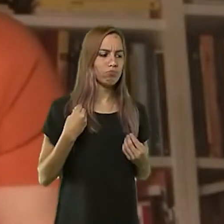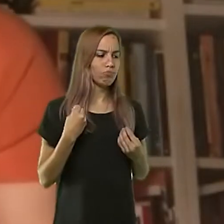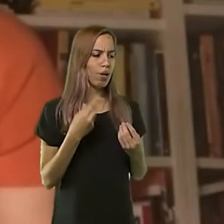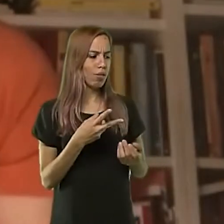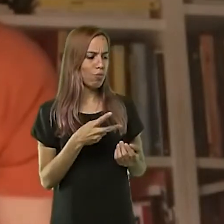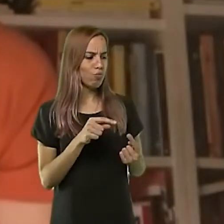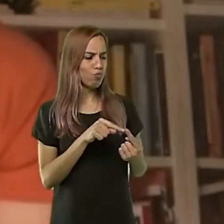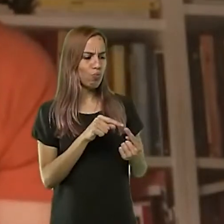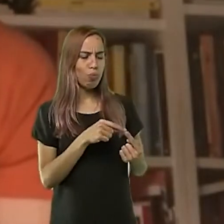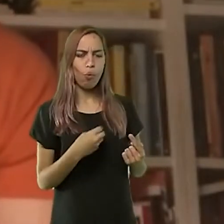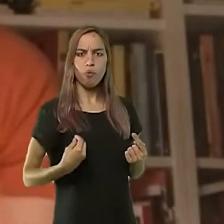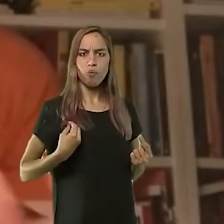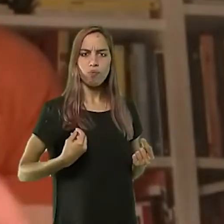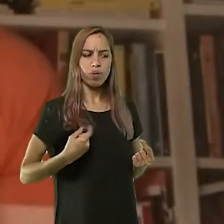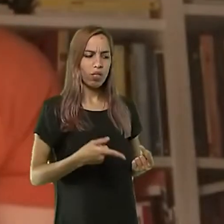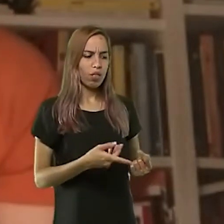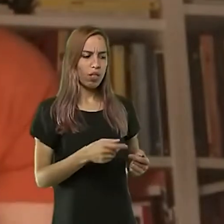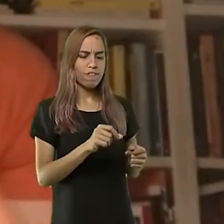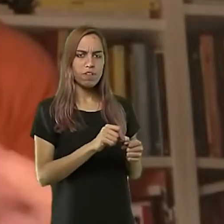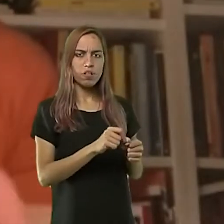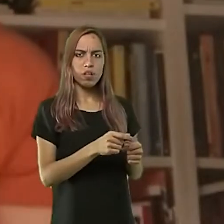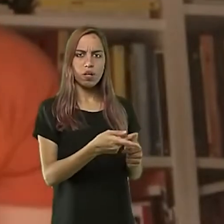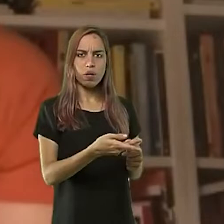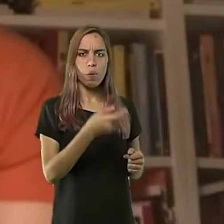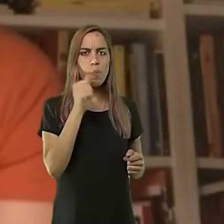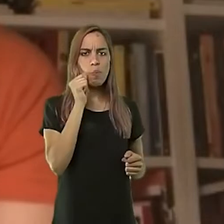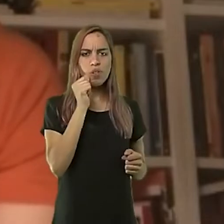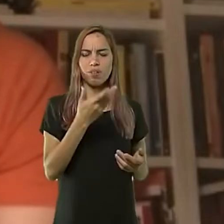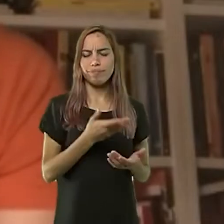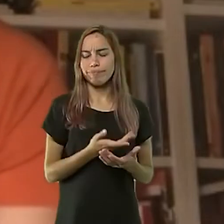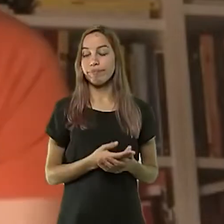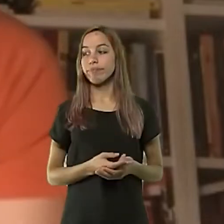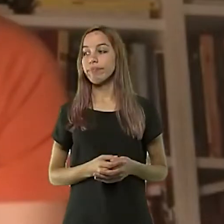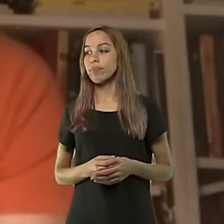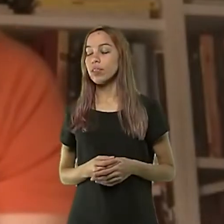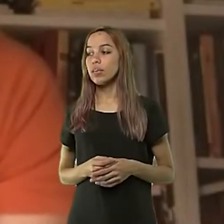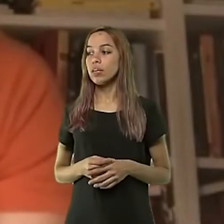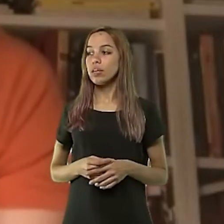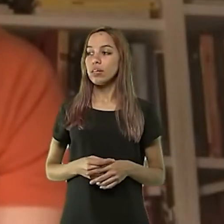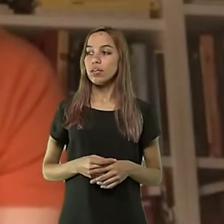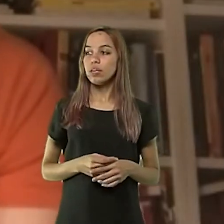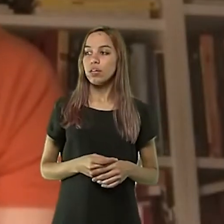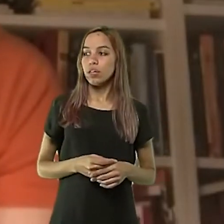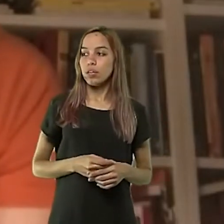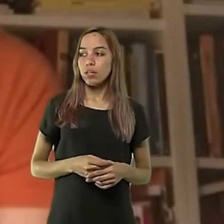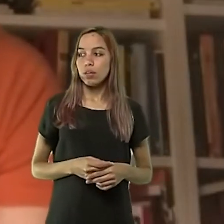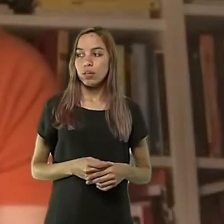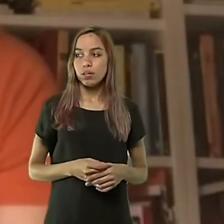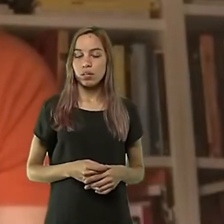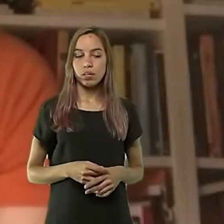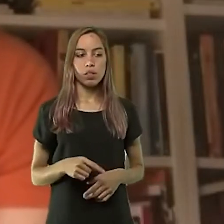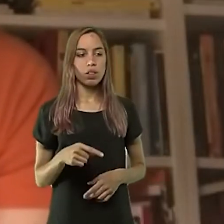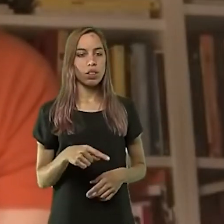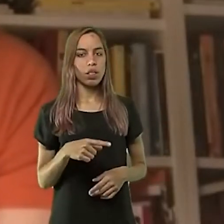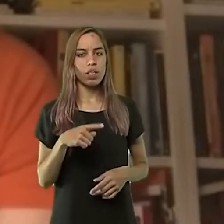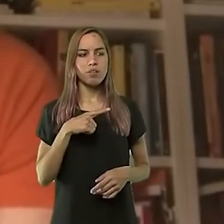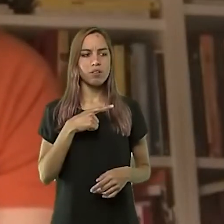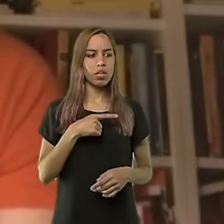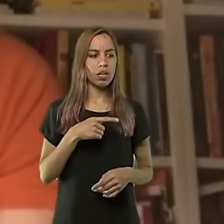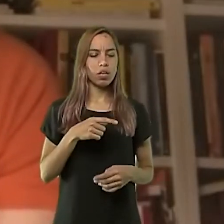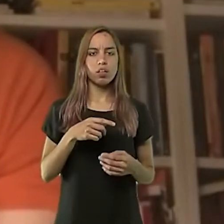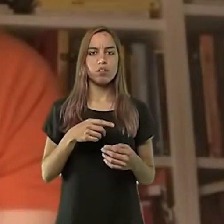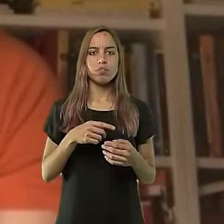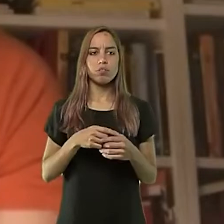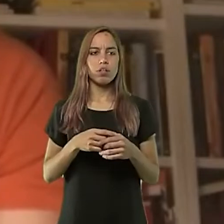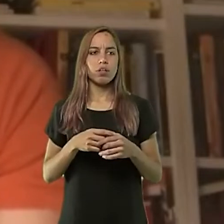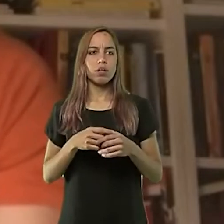E portanto uso como metáfora ao longo do livro para uma série de questões e uma série de acontecimentos ao